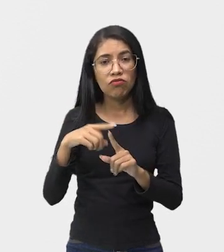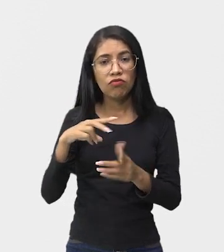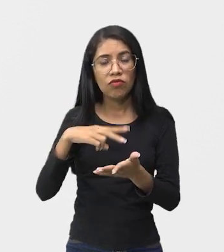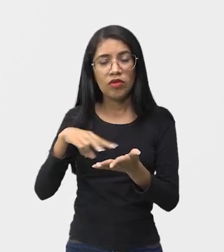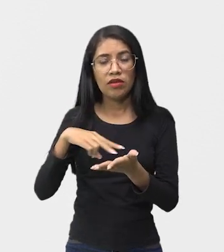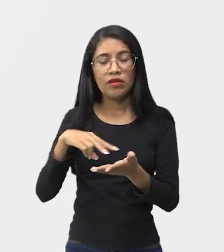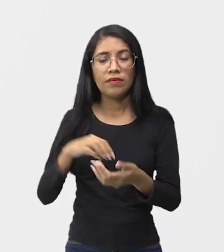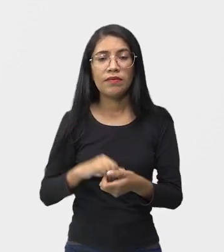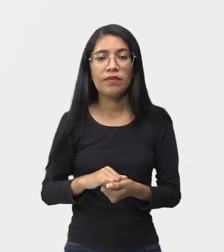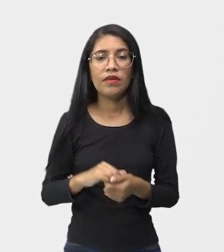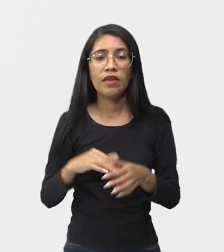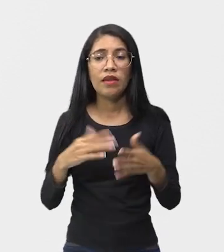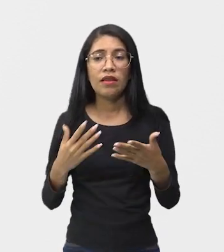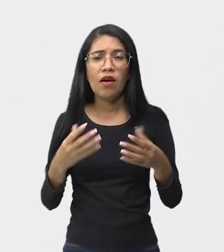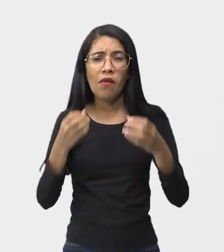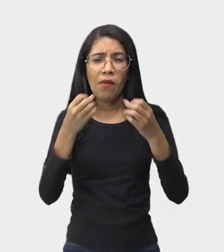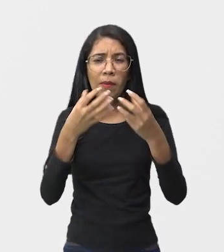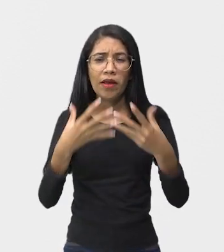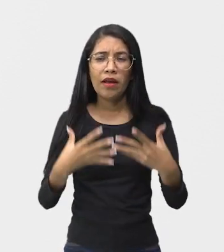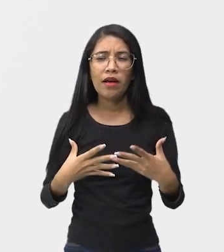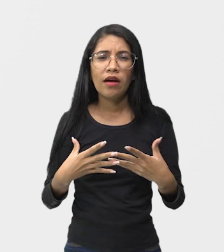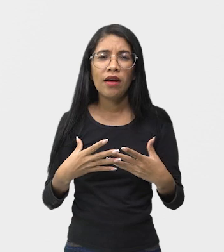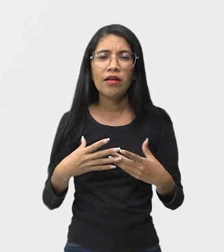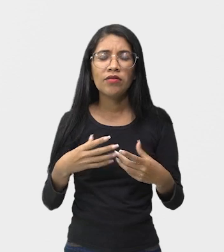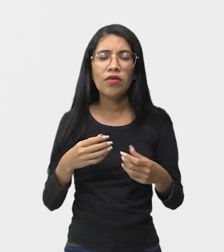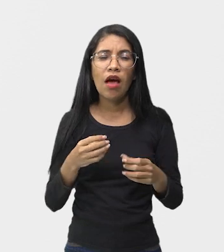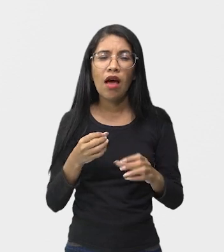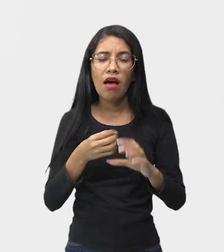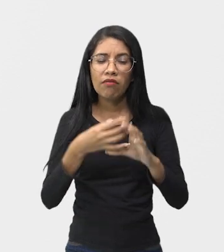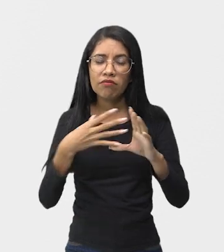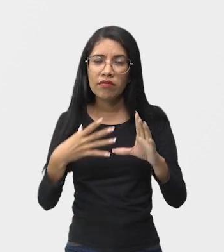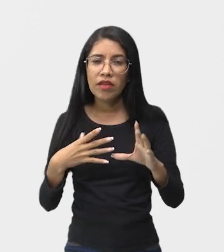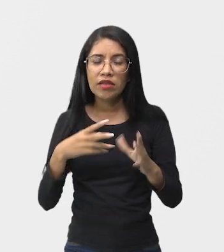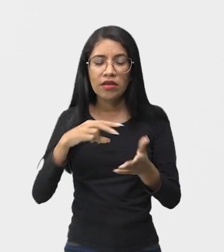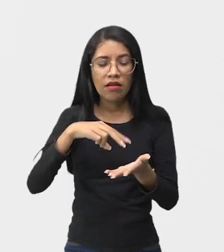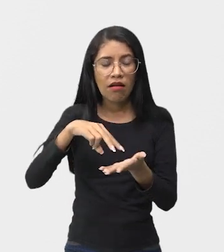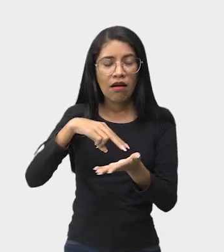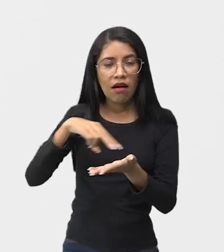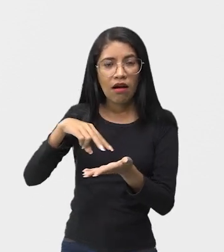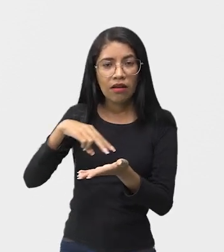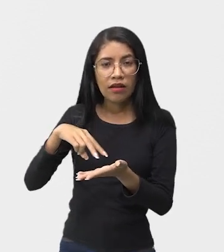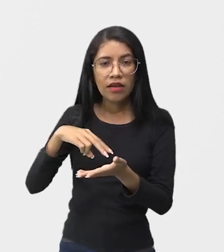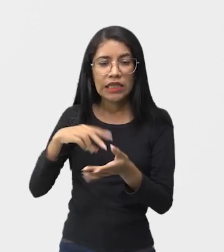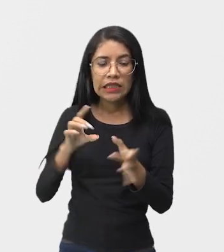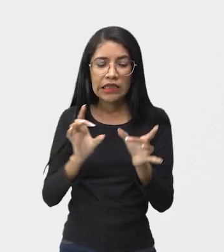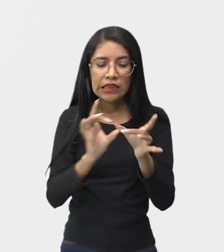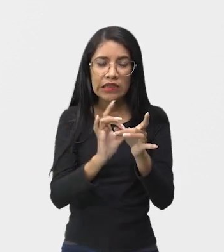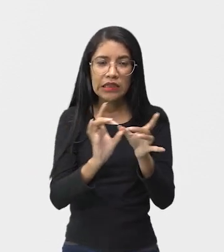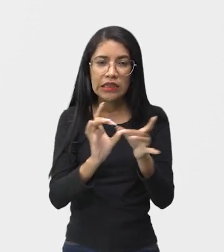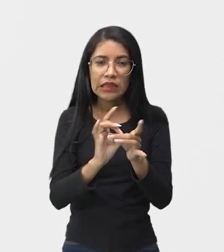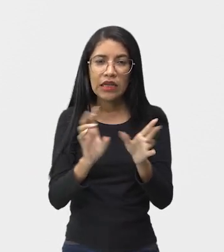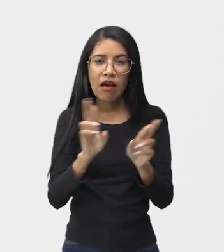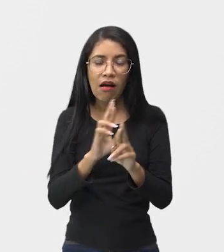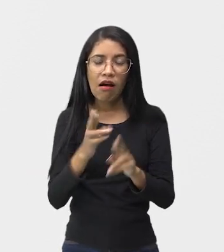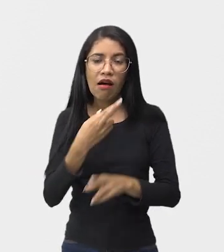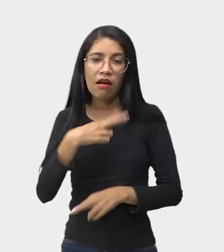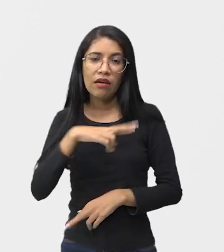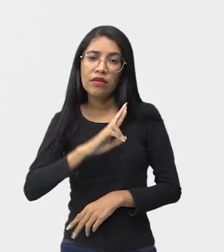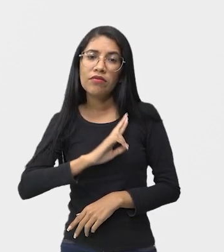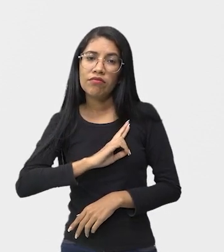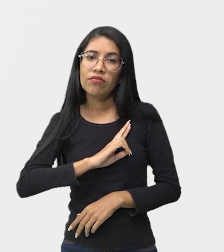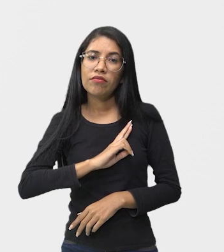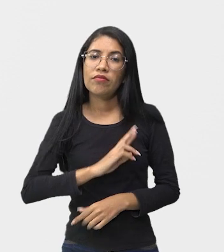né? E aí, falando sobre essas performances, a dança está muito ligada à questão da